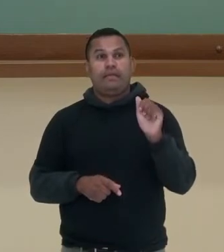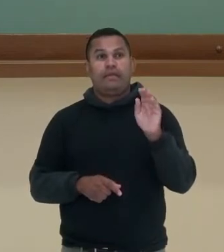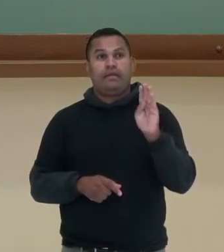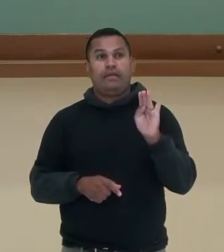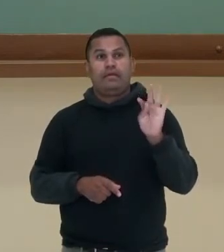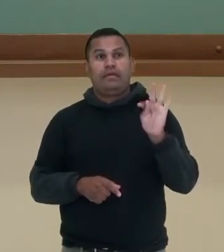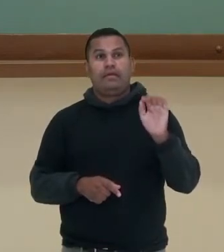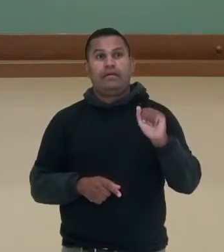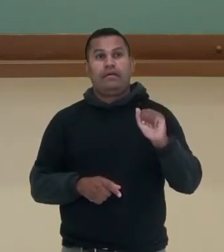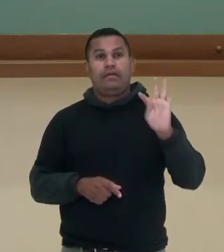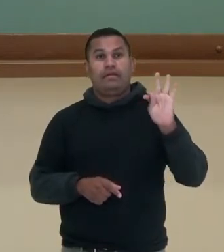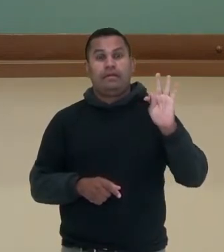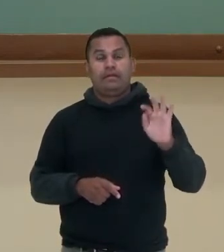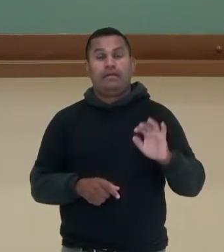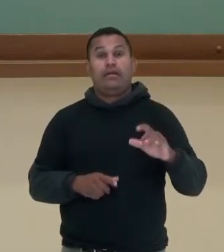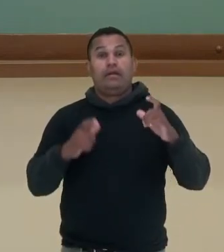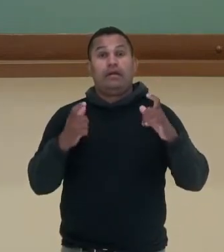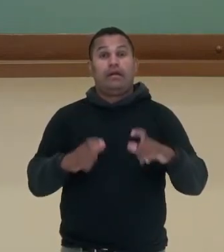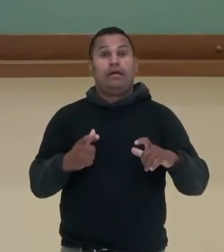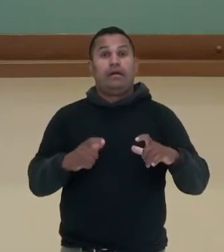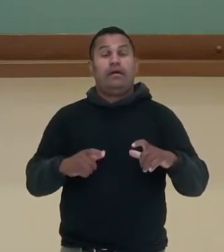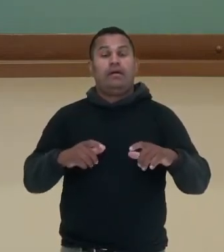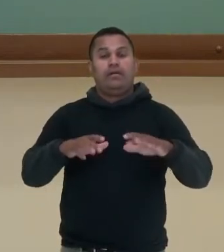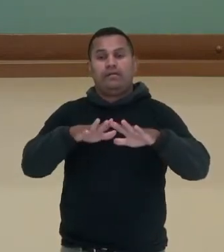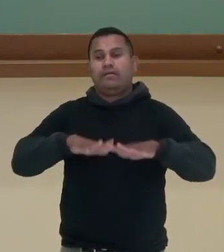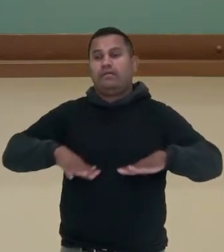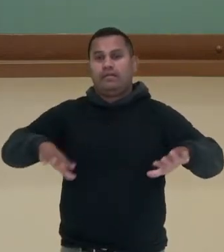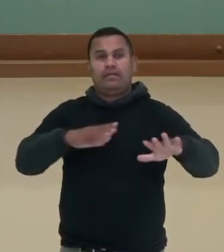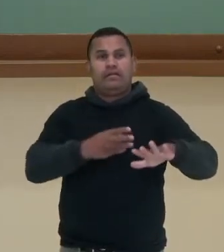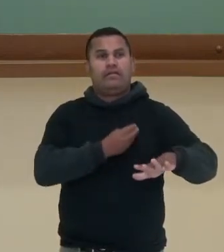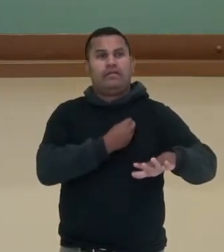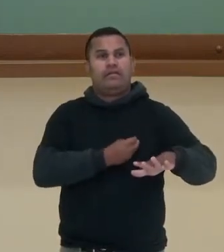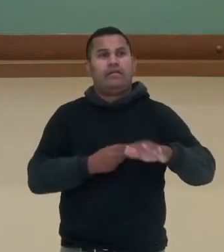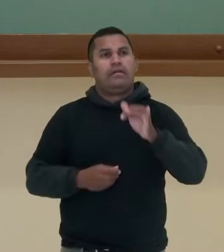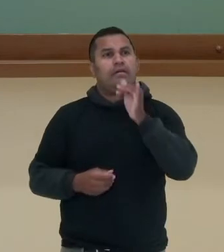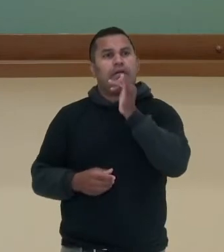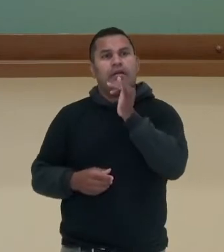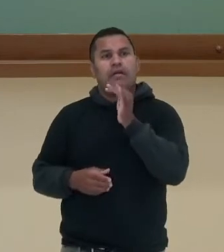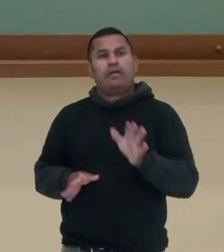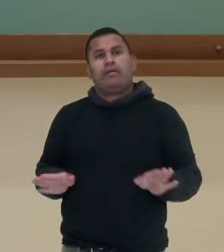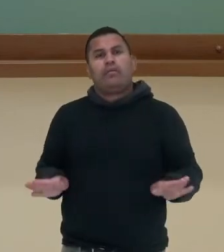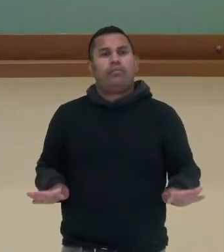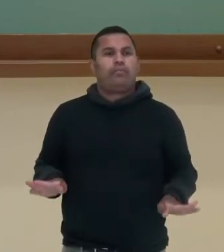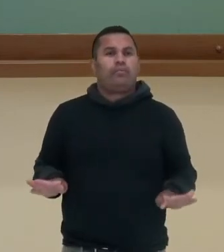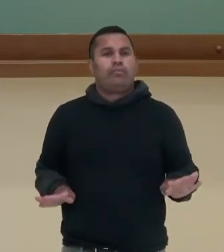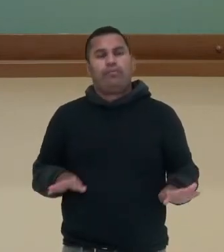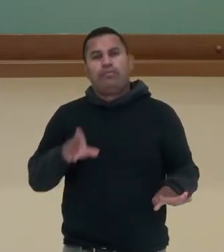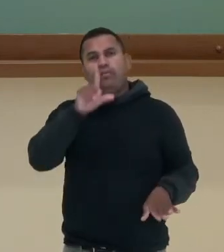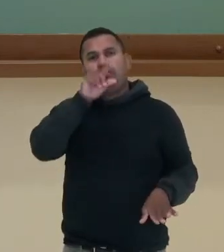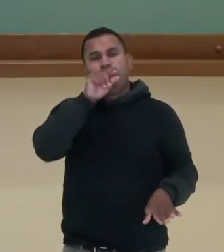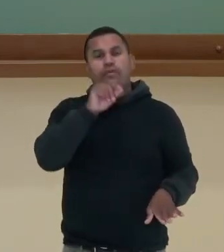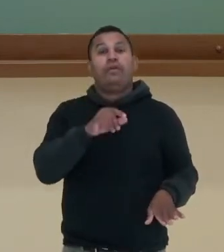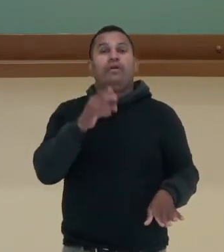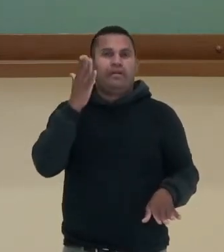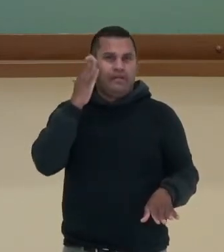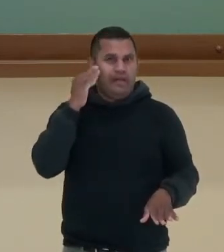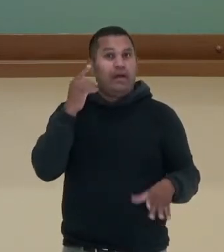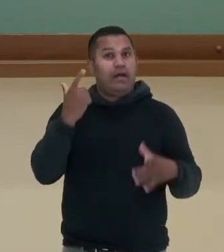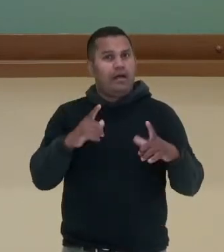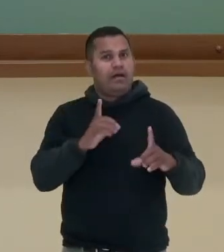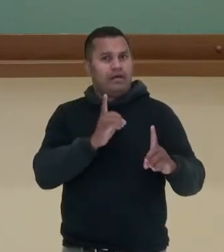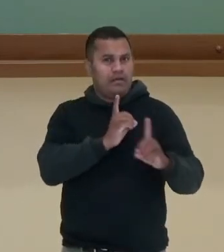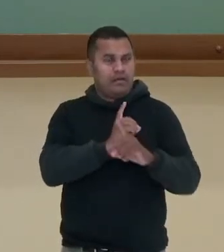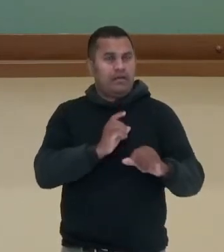específico, onde aquele ser vivo é encontrado. Então, se eu falo em pinguim, você sabe onde ele vai ser encontrado. Em baleia, onde ele é encontrado.